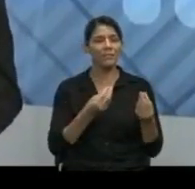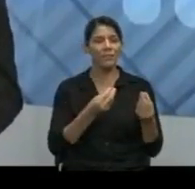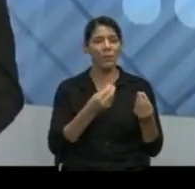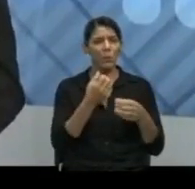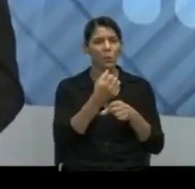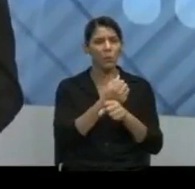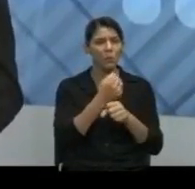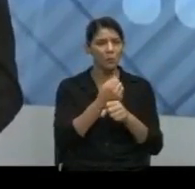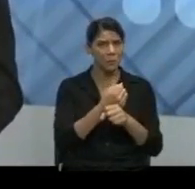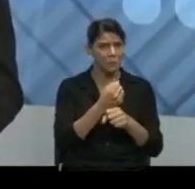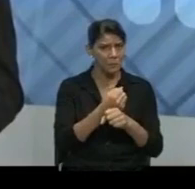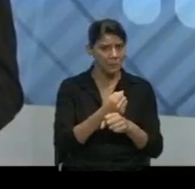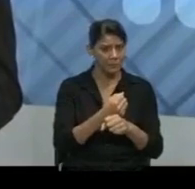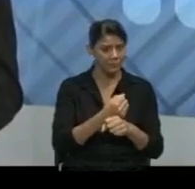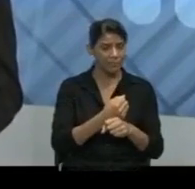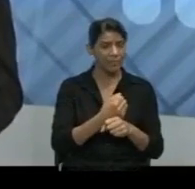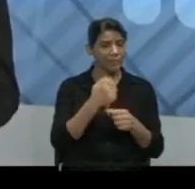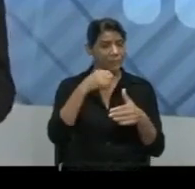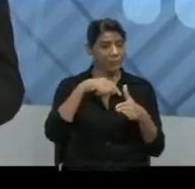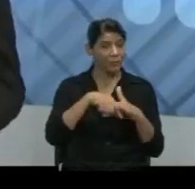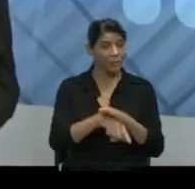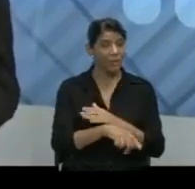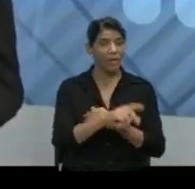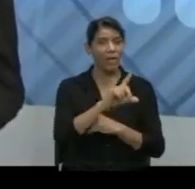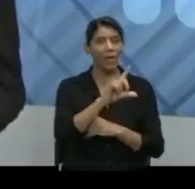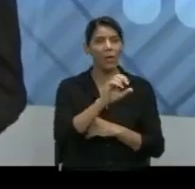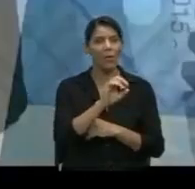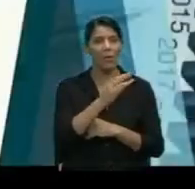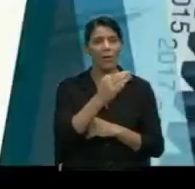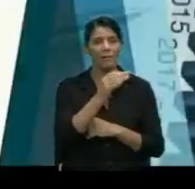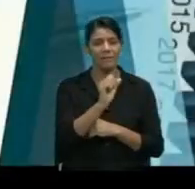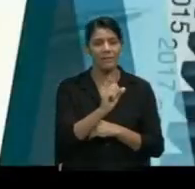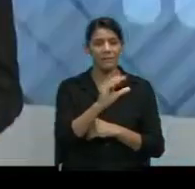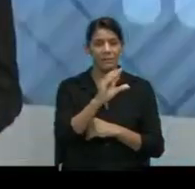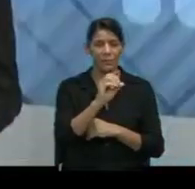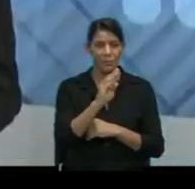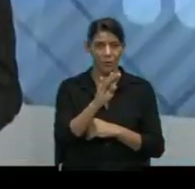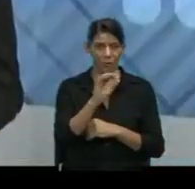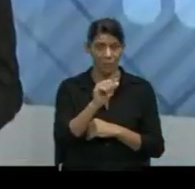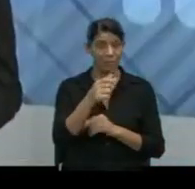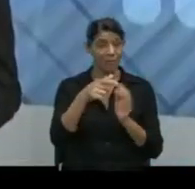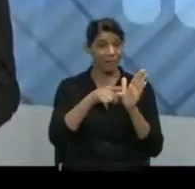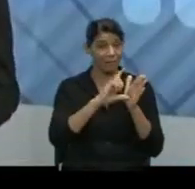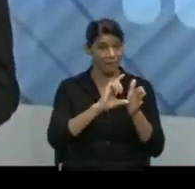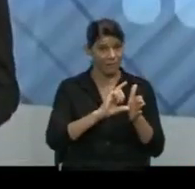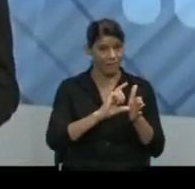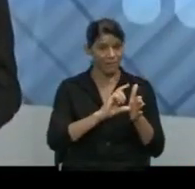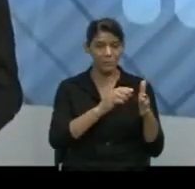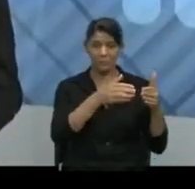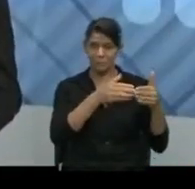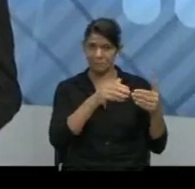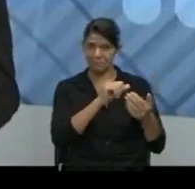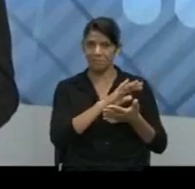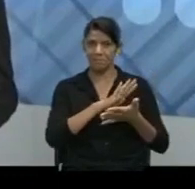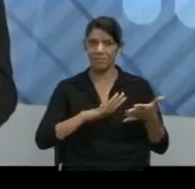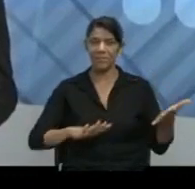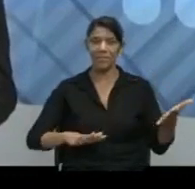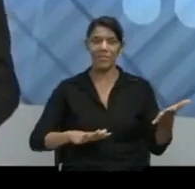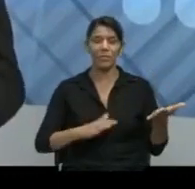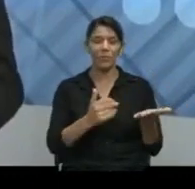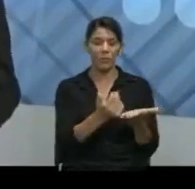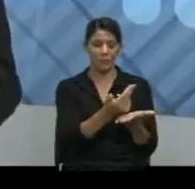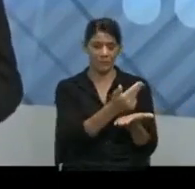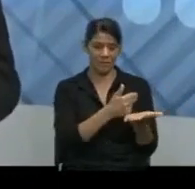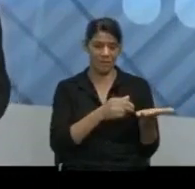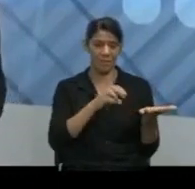vai aprofundar um pouco mais. A aula anterior, o professor exigiu que você fizesse uma atividade na maquete, tá? A